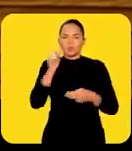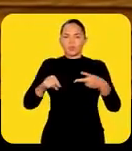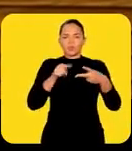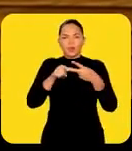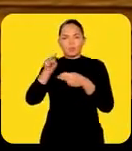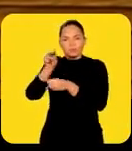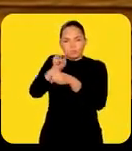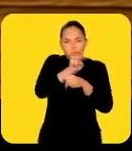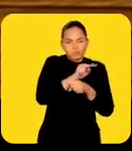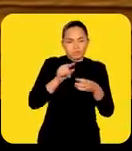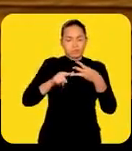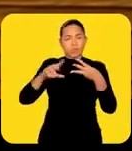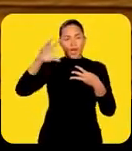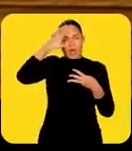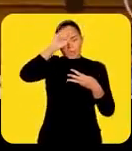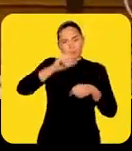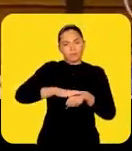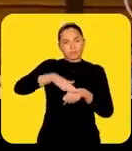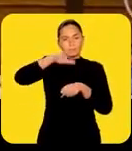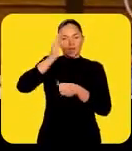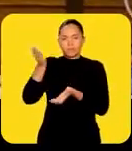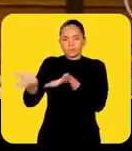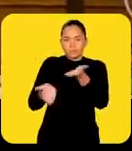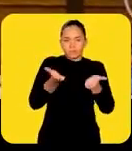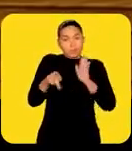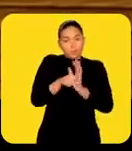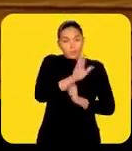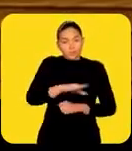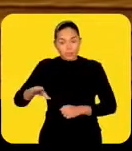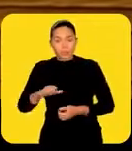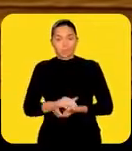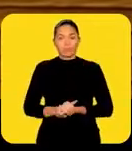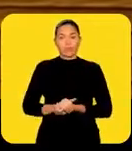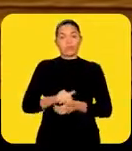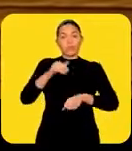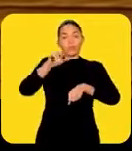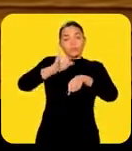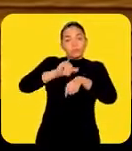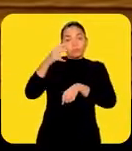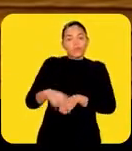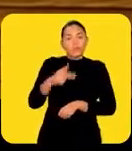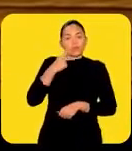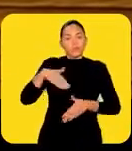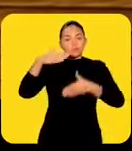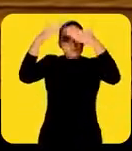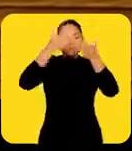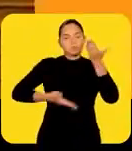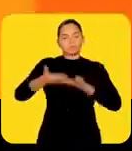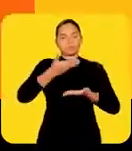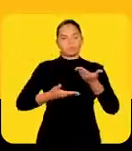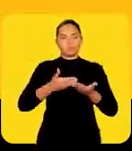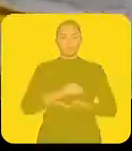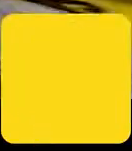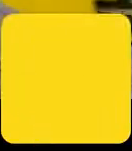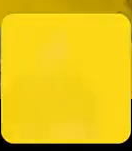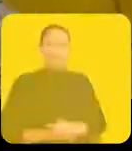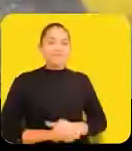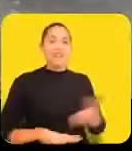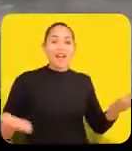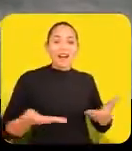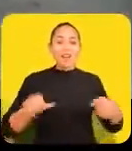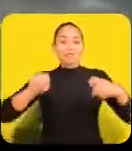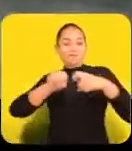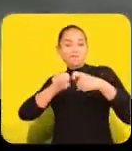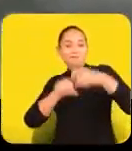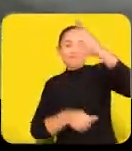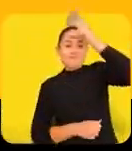na nutrição, na proteção, no aprendizado, criando uma Fortaleza cada vez mais acolhedora.